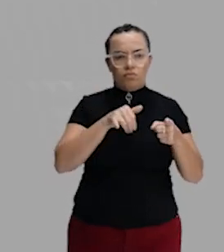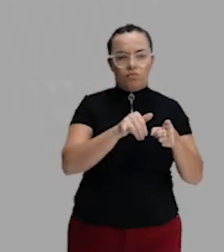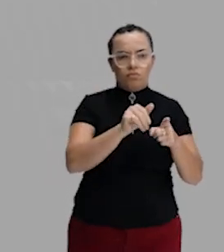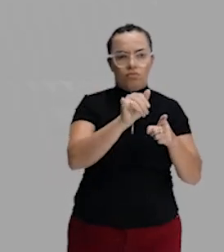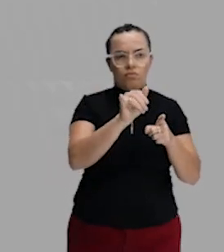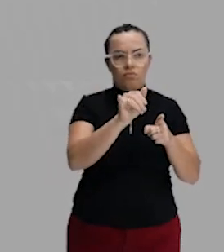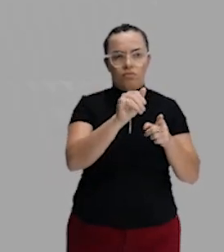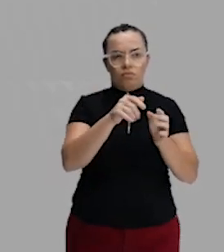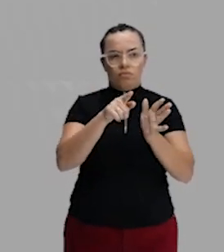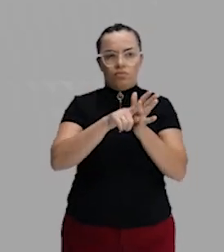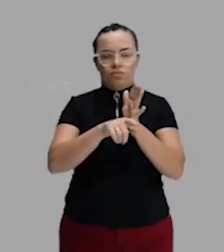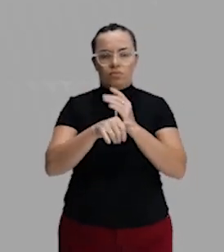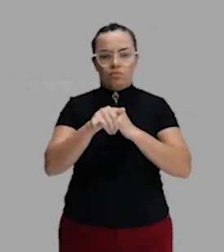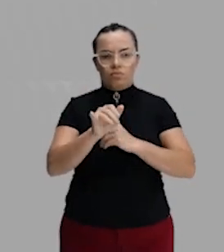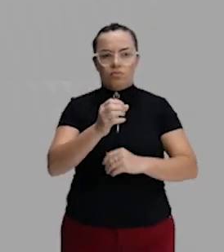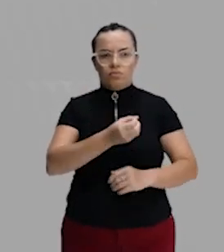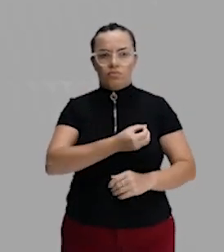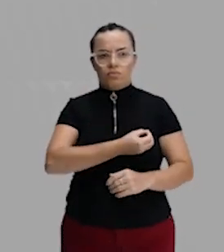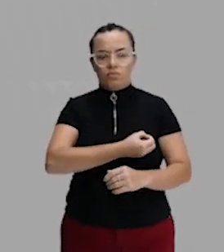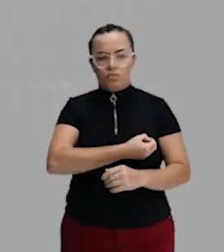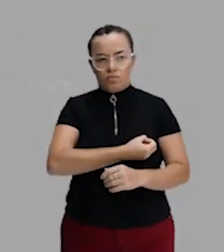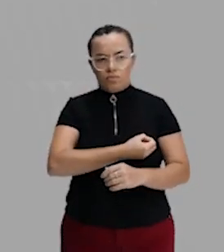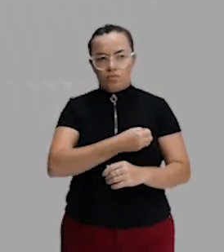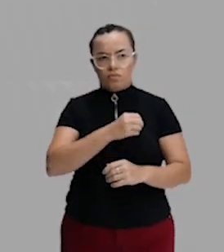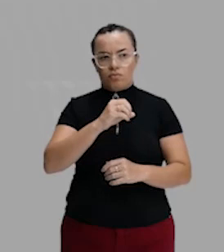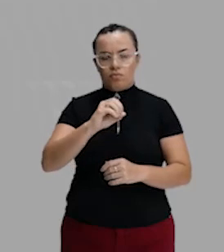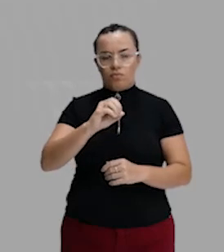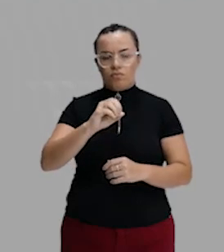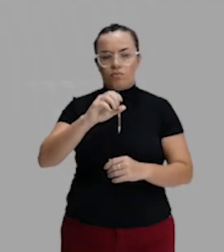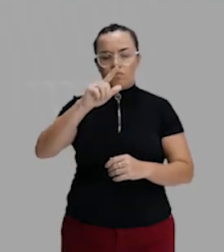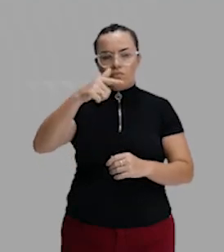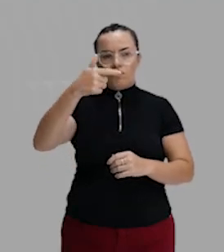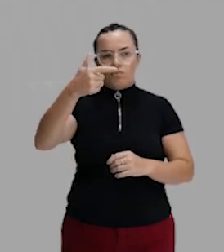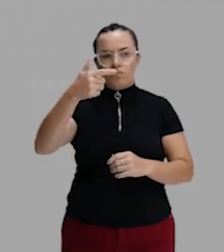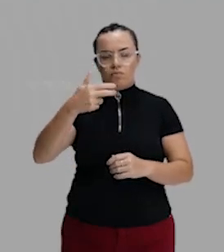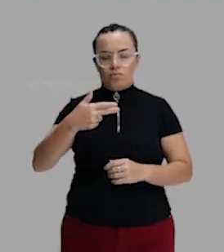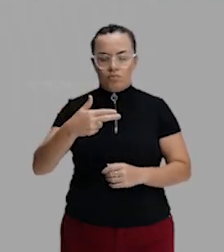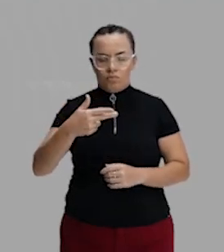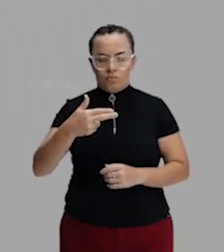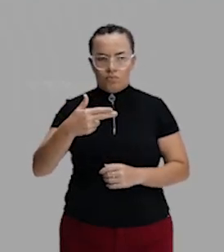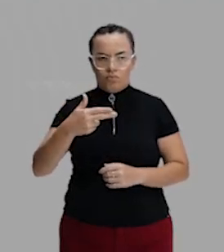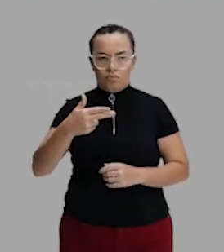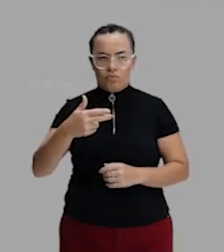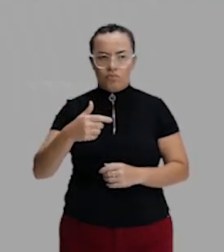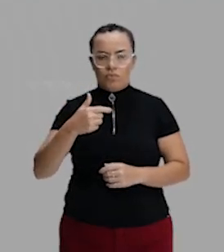menos y0 ao quadrado é igual a 2p